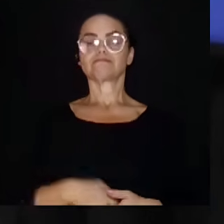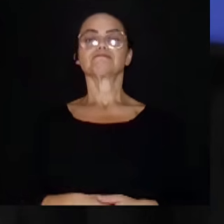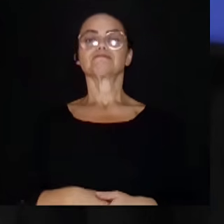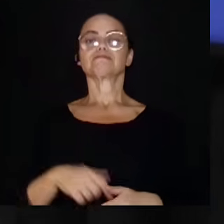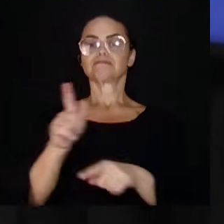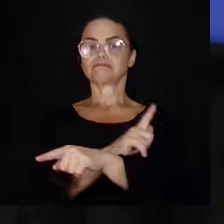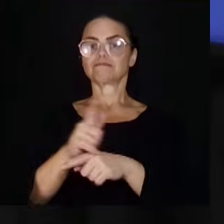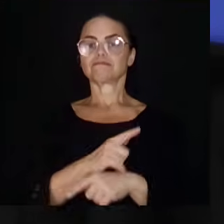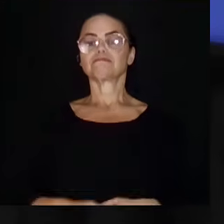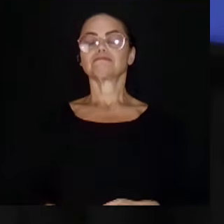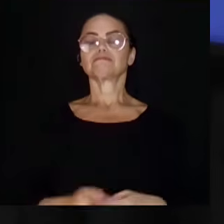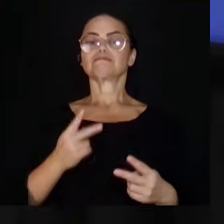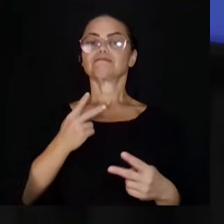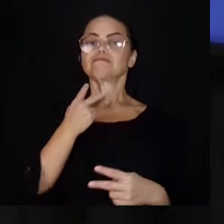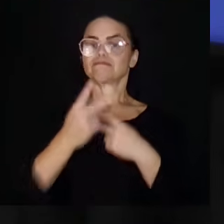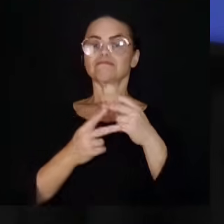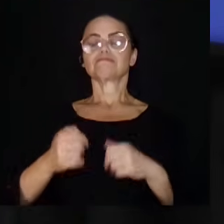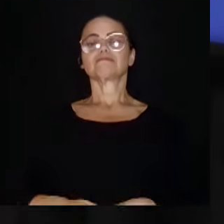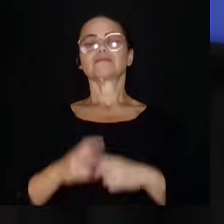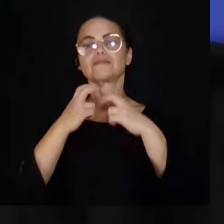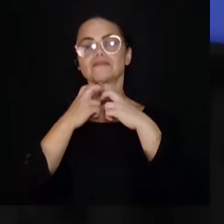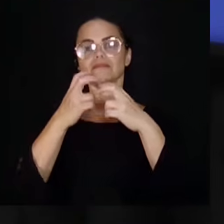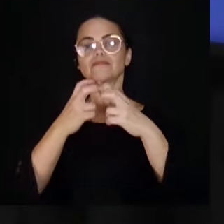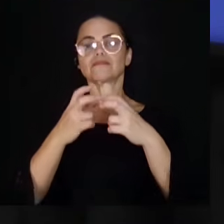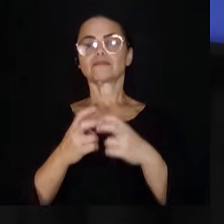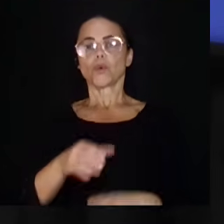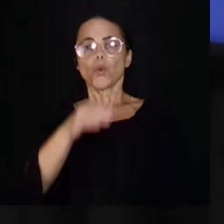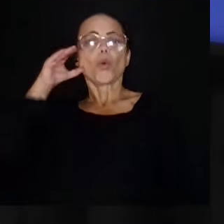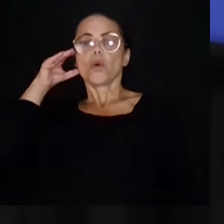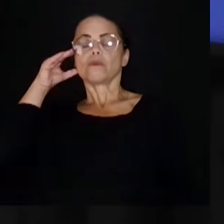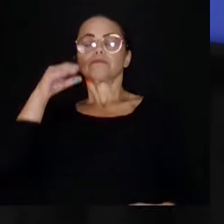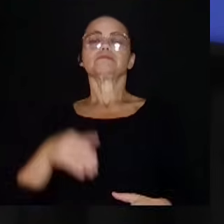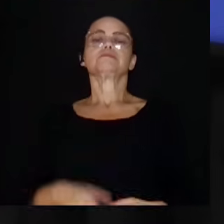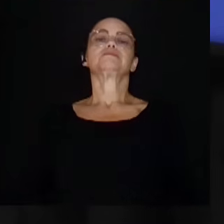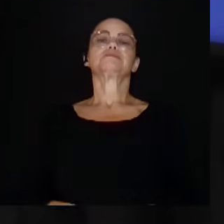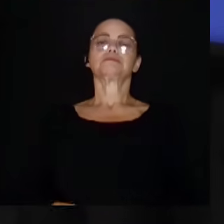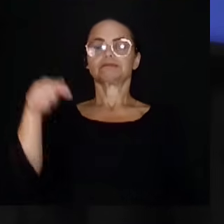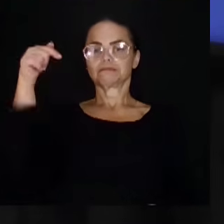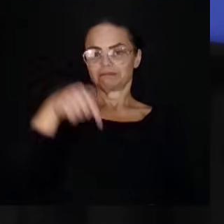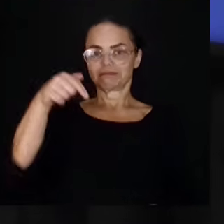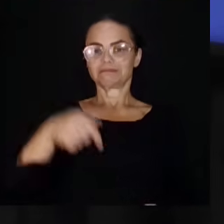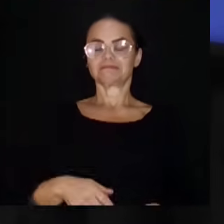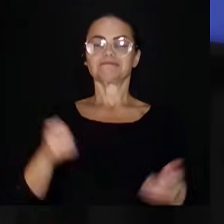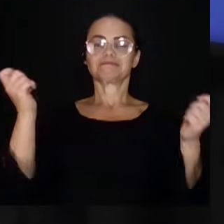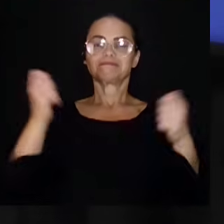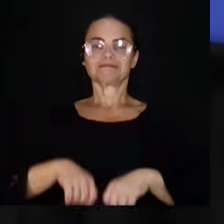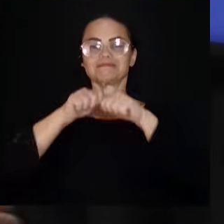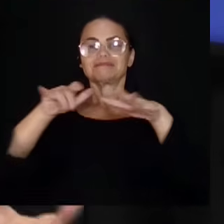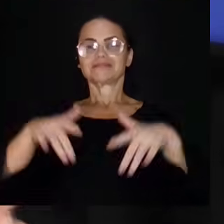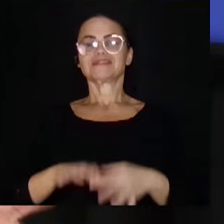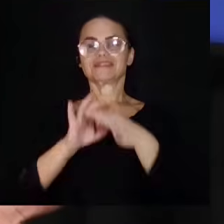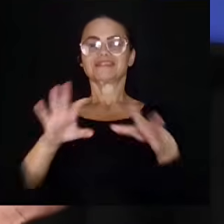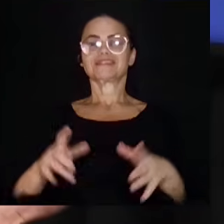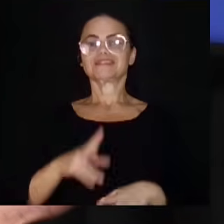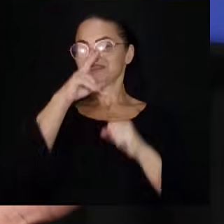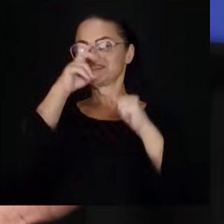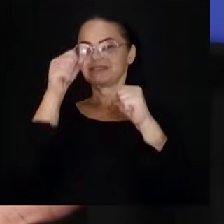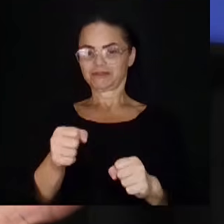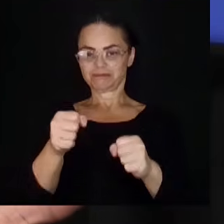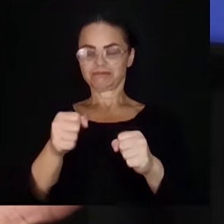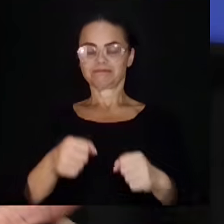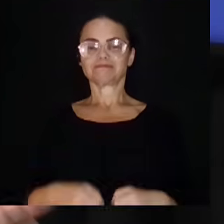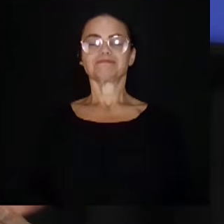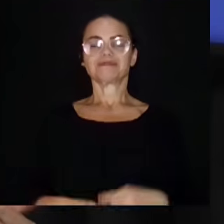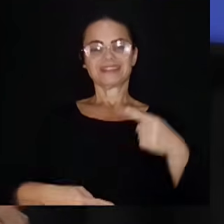que historicamente foram silenciadas, mas que aqui puderam ecoar com liberdade e força. E os diálogos que apontaram